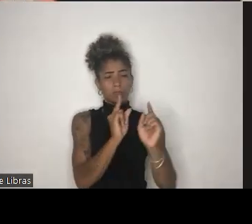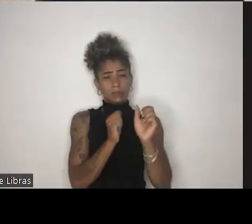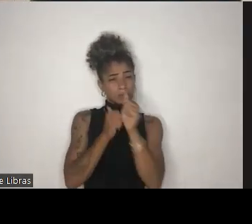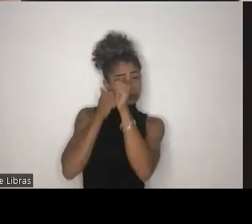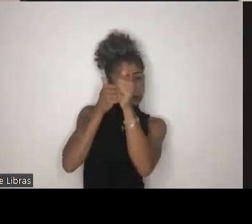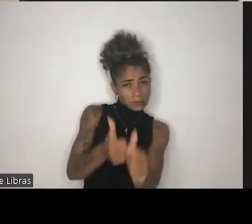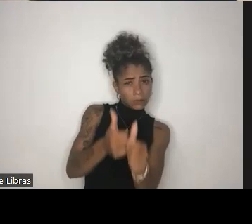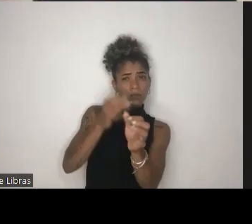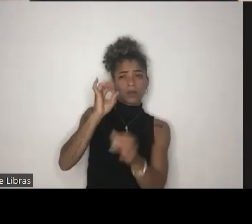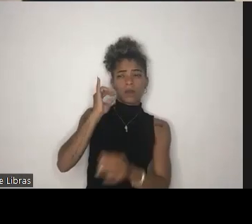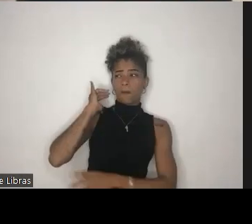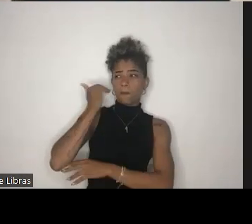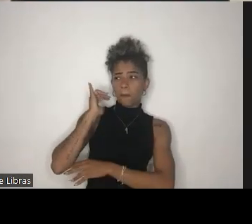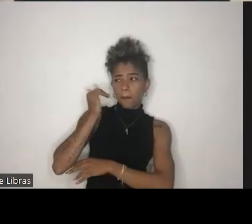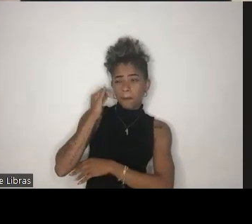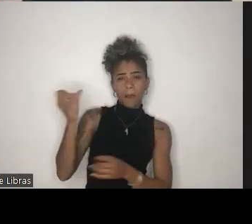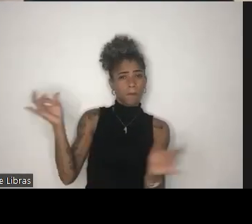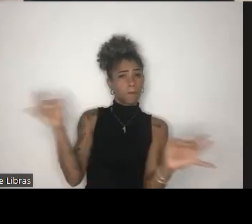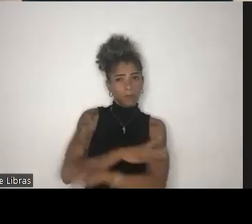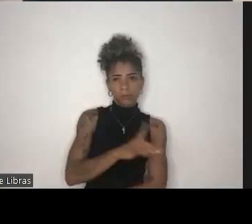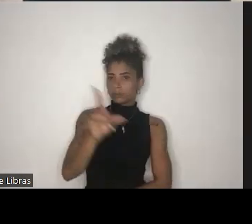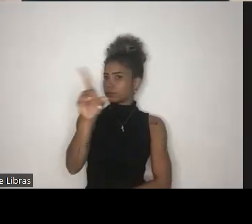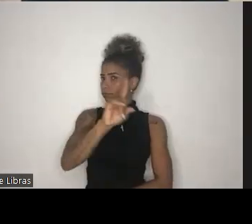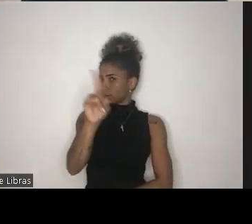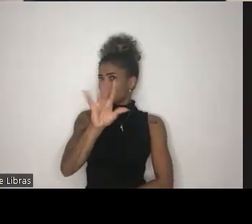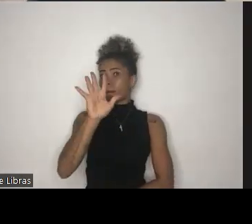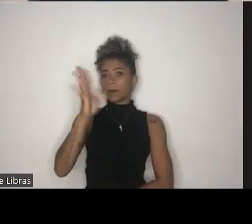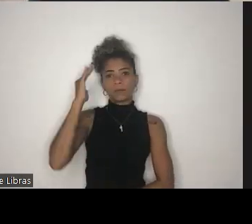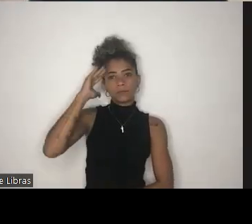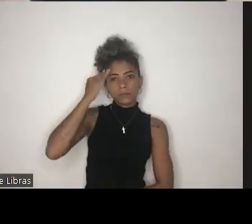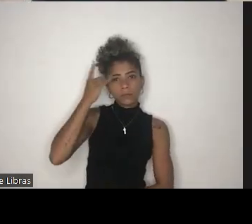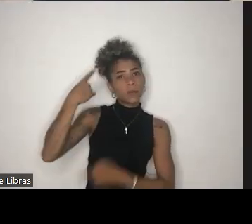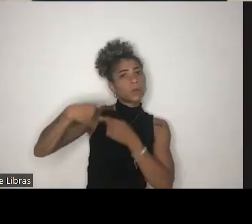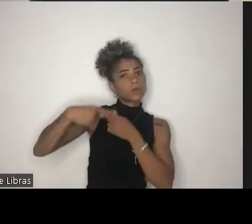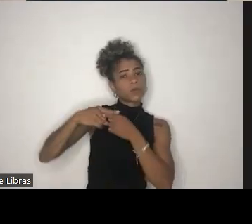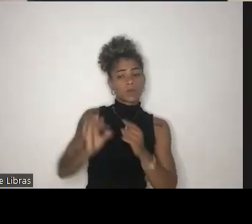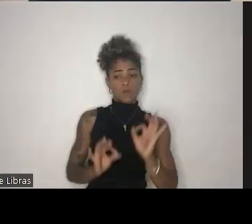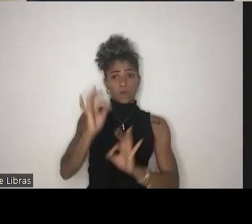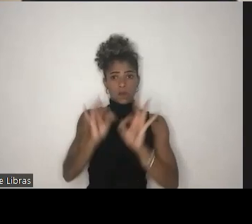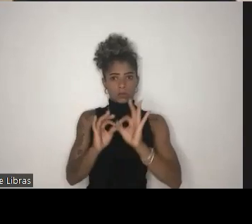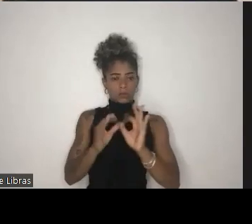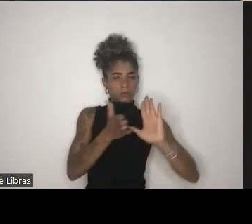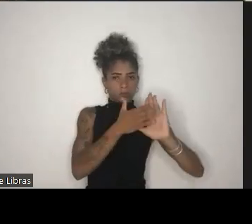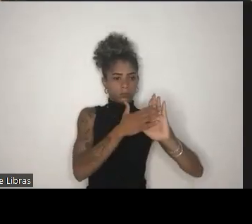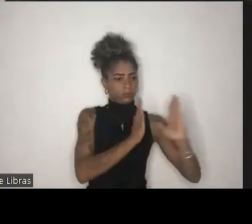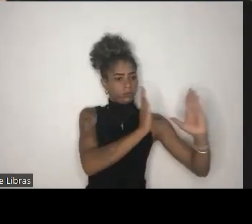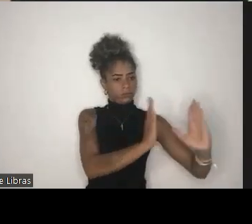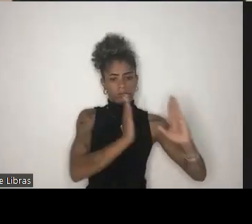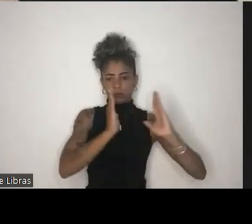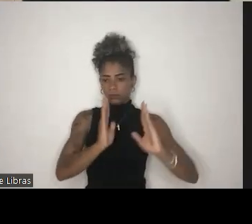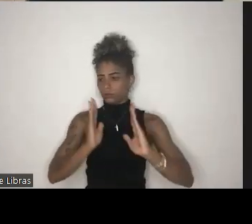ordem de uma narrativa cronológica Mas vocês vão entender porque que eu montei assim já já então assim